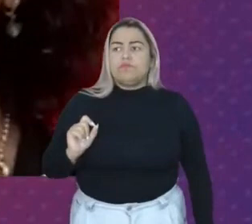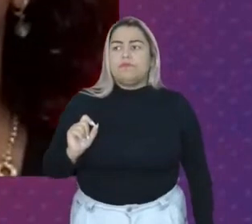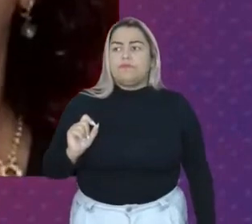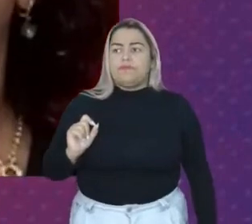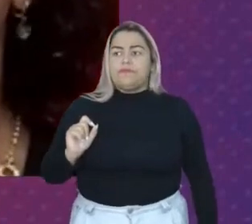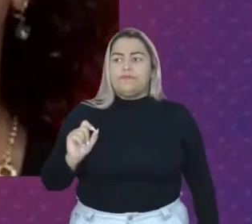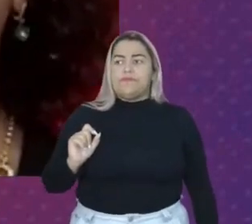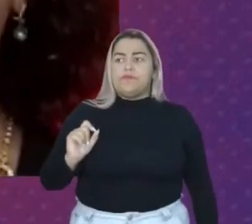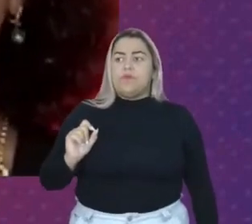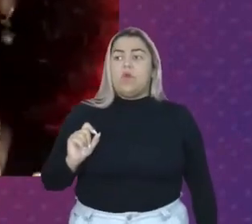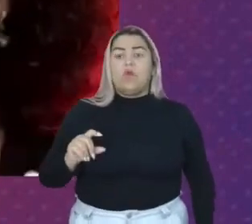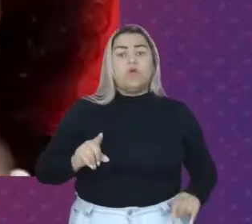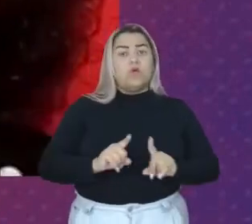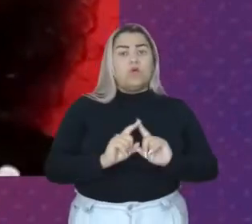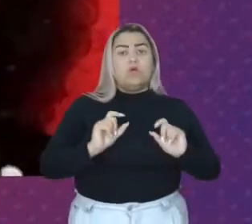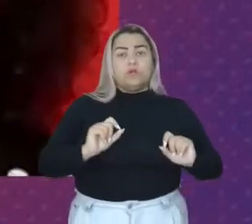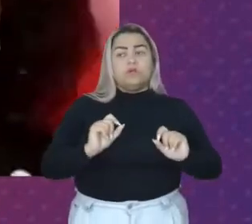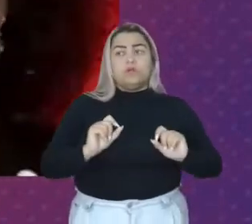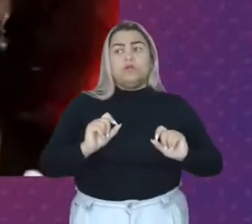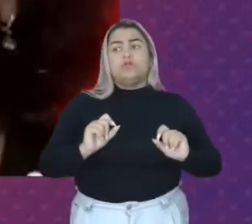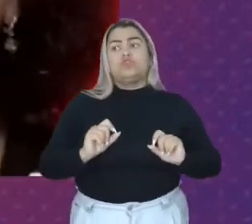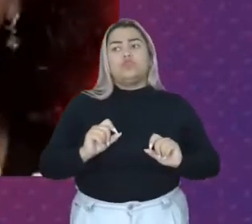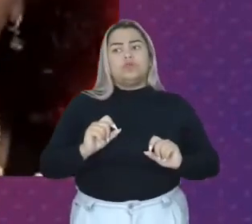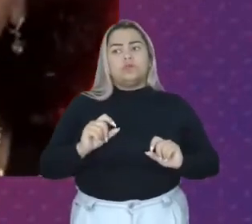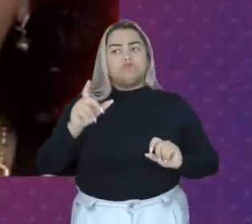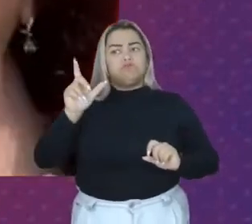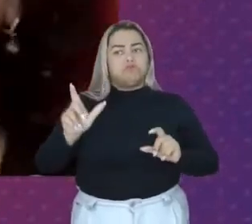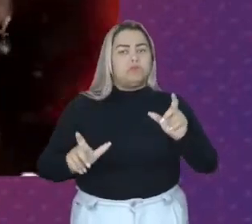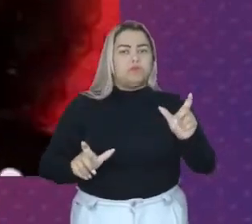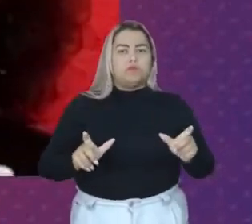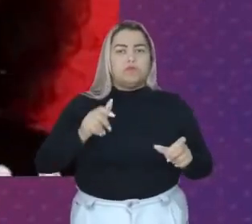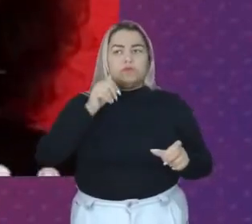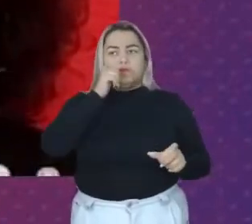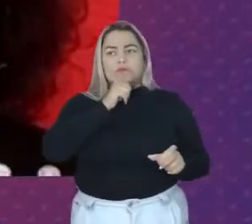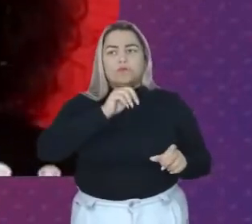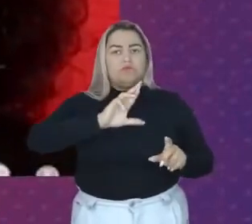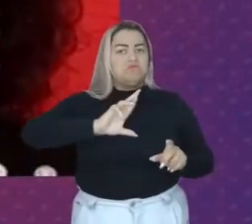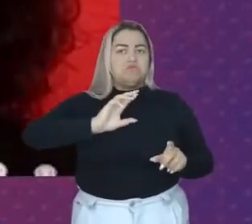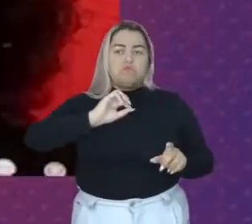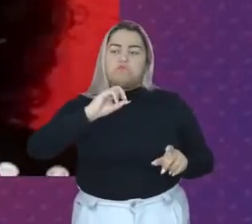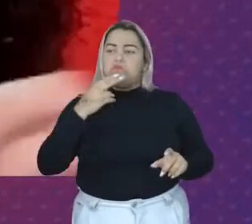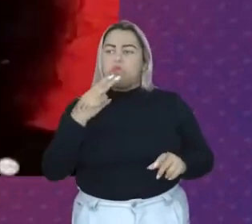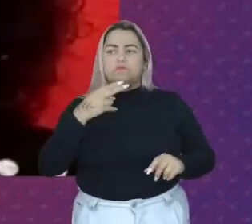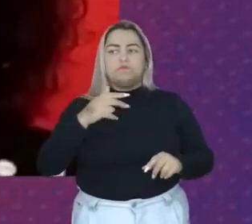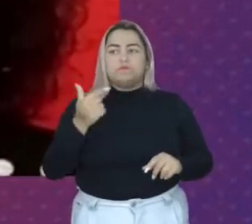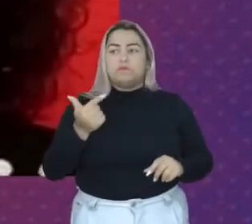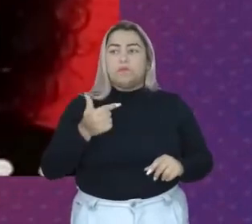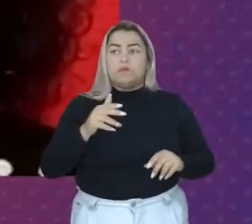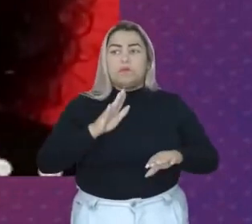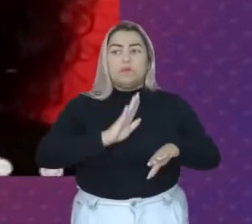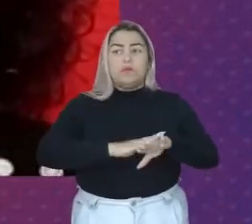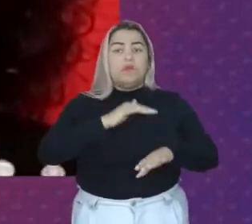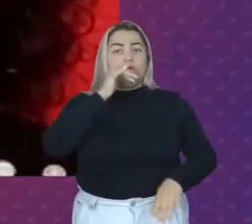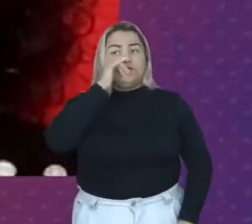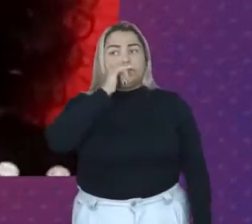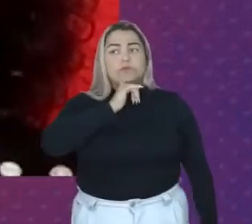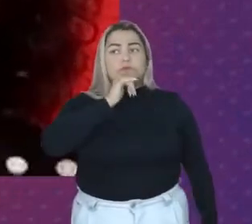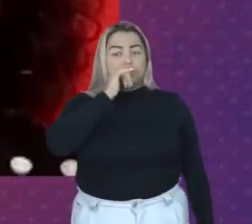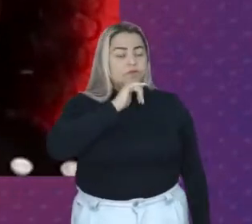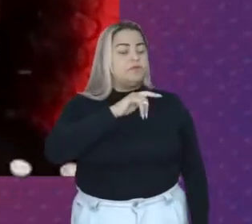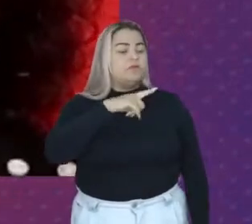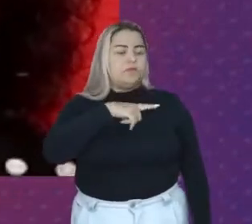às vezes, horizontal, né, de um chefe para uma chefe, ou vice-versa, pode acontecer, são mais nós mulheres que